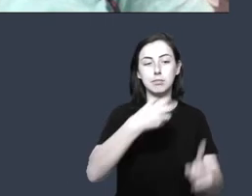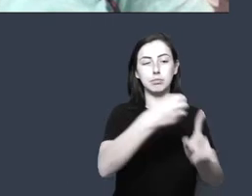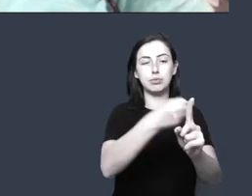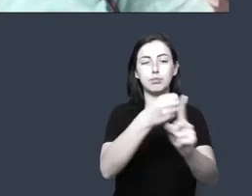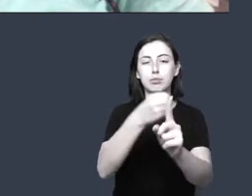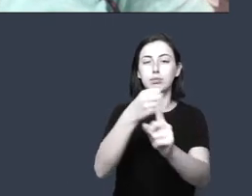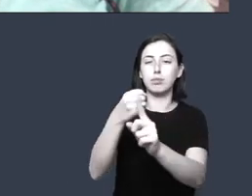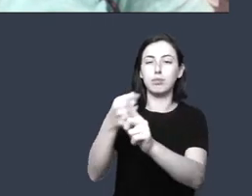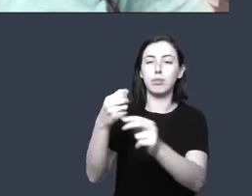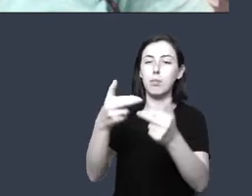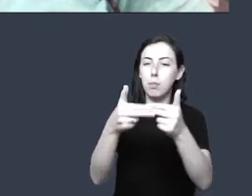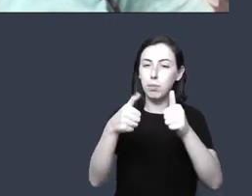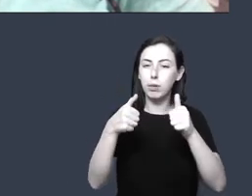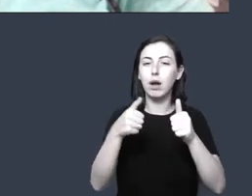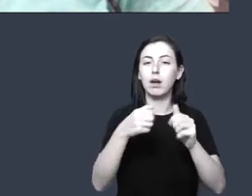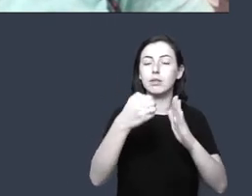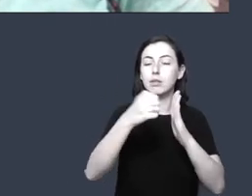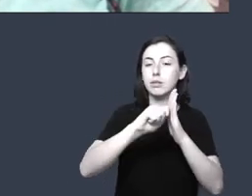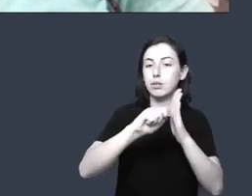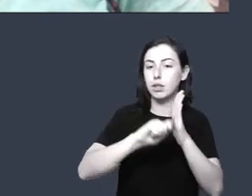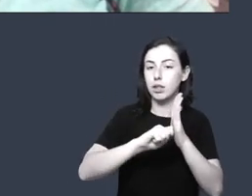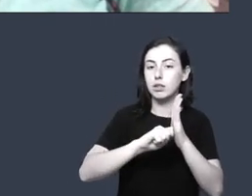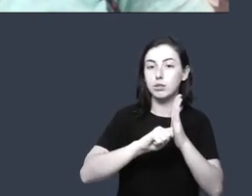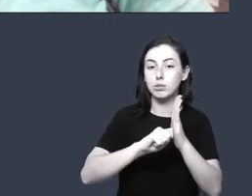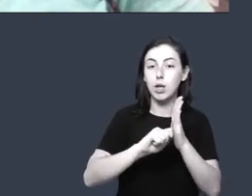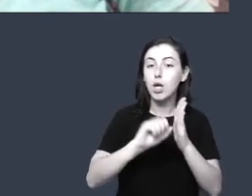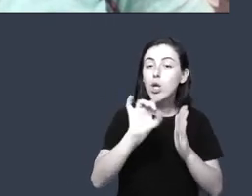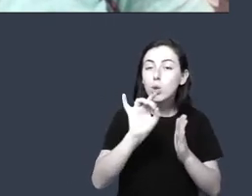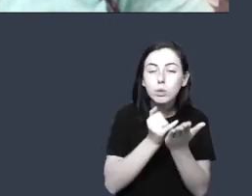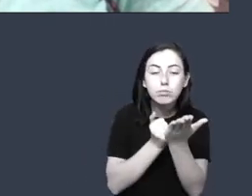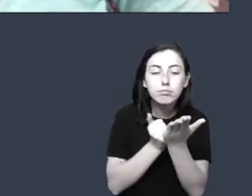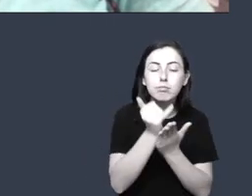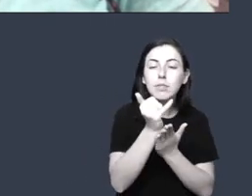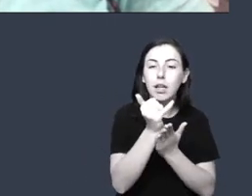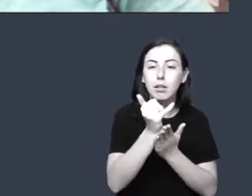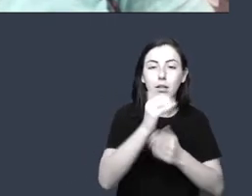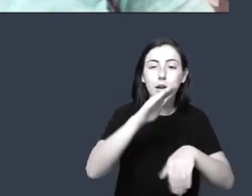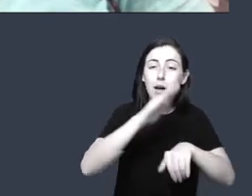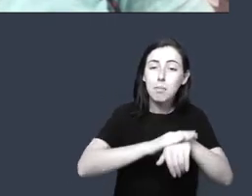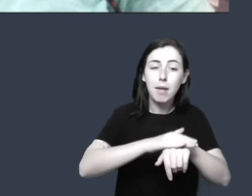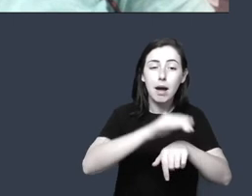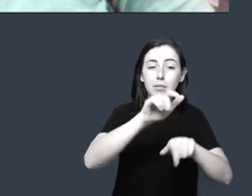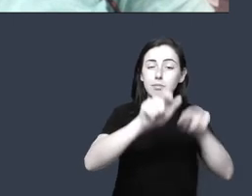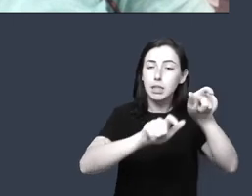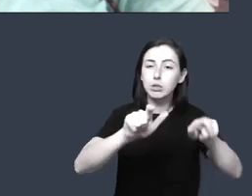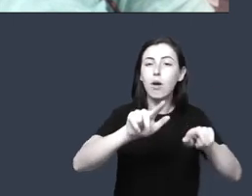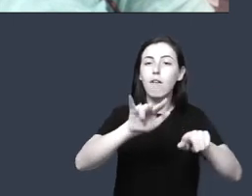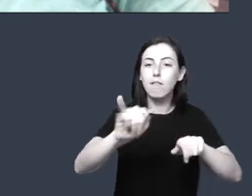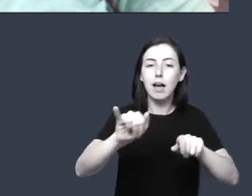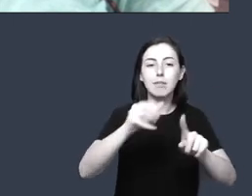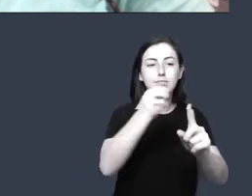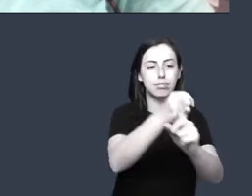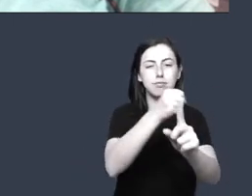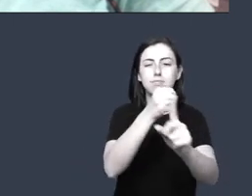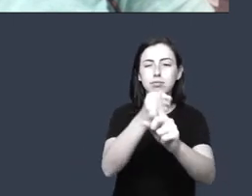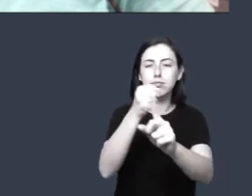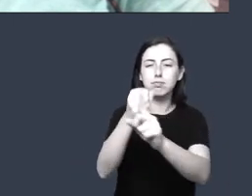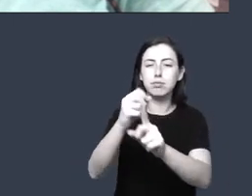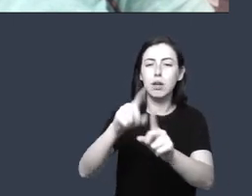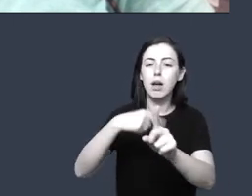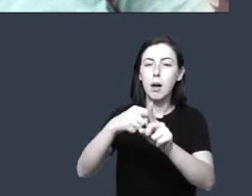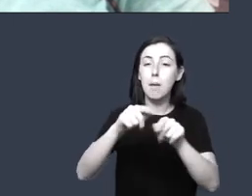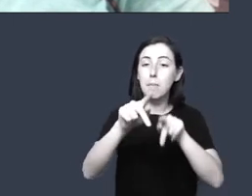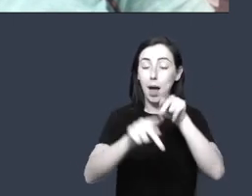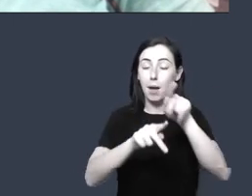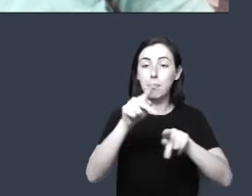desses algoritmos, né? E que ali era só o início, e mais pessoas iam ser mais e mais afetadas, e que a população que ia